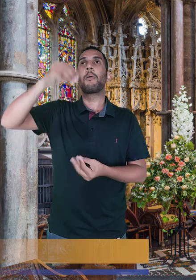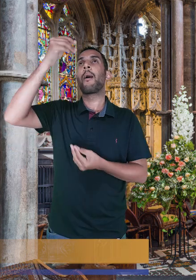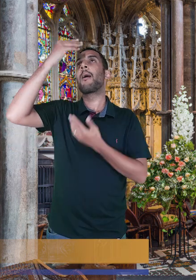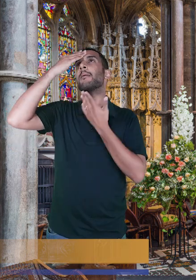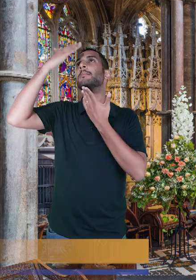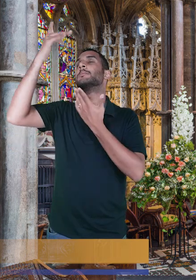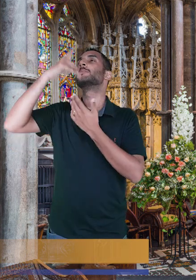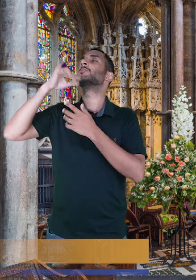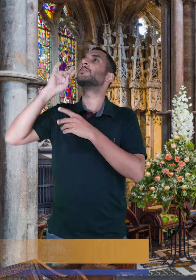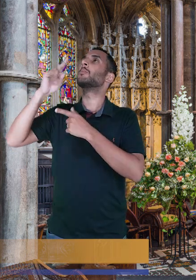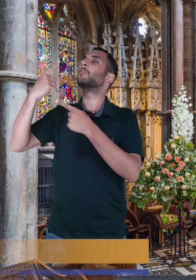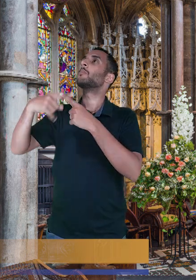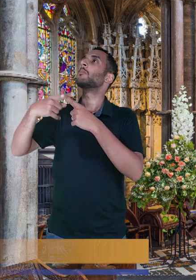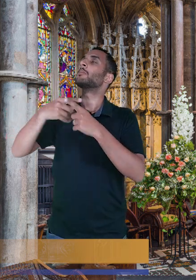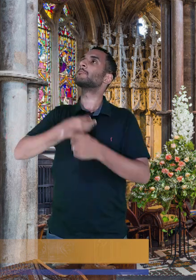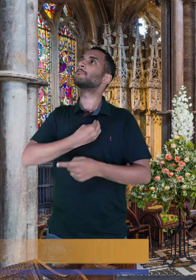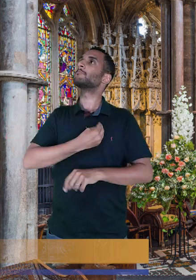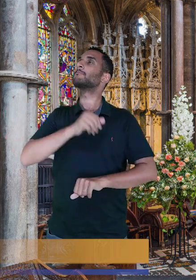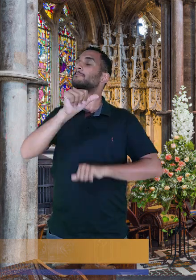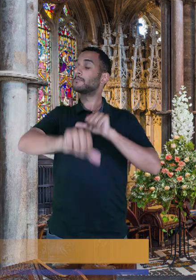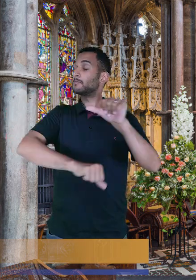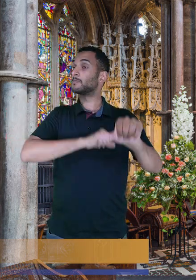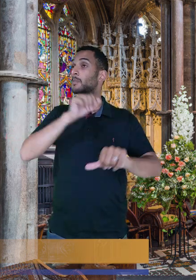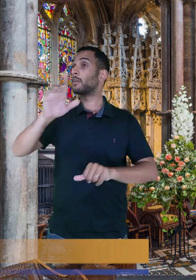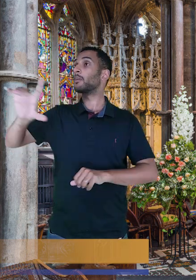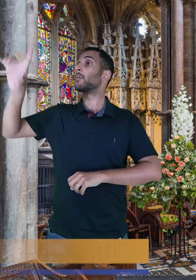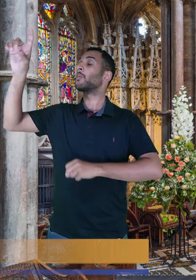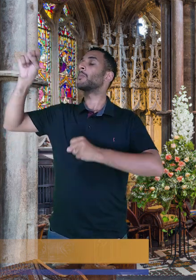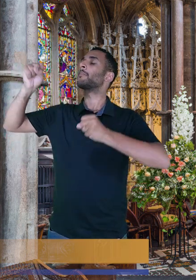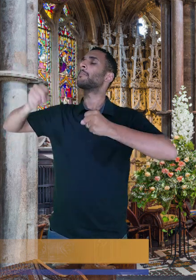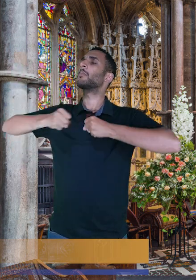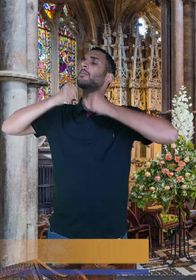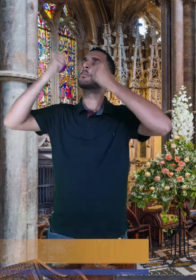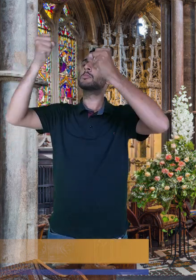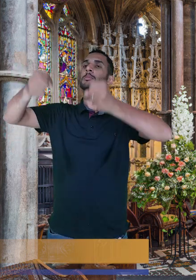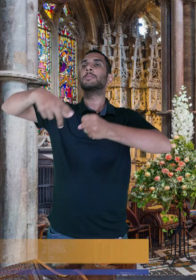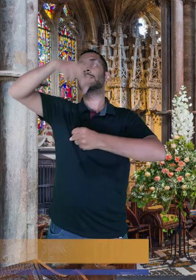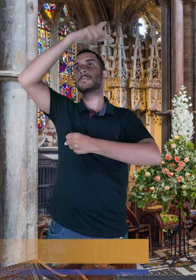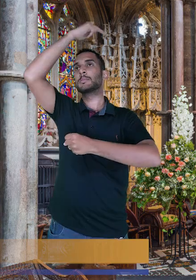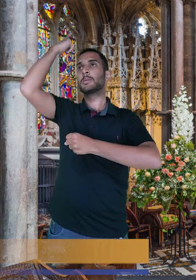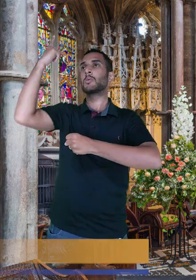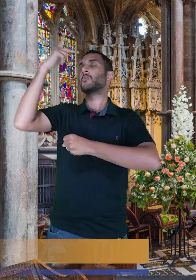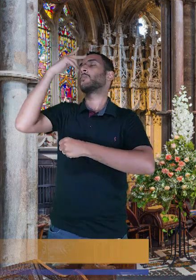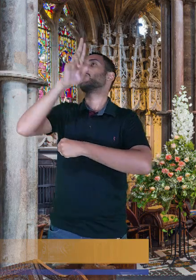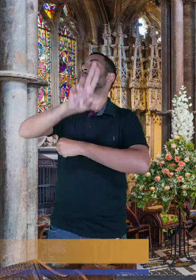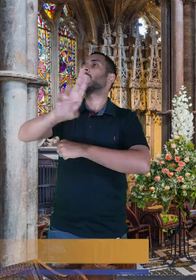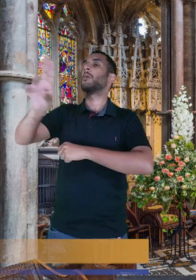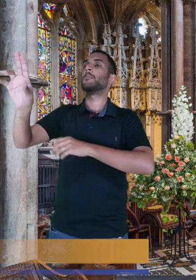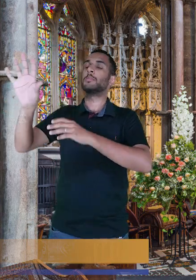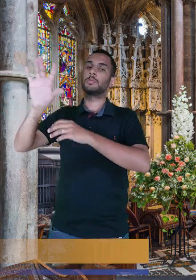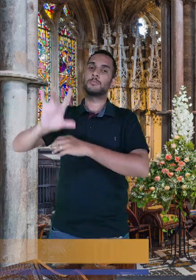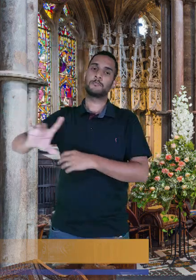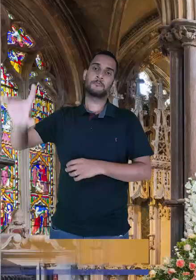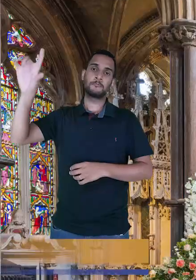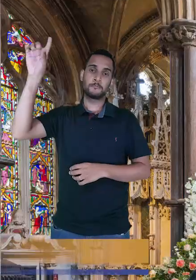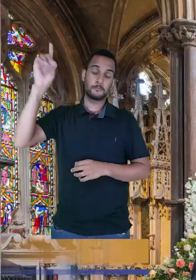engrandece o Senhor, porque fez em mim grandes coisas. O Todo-Poderoso e Santo é o seu